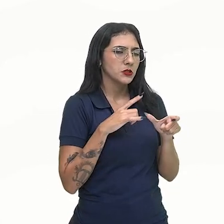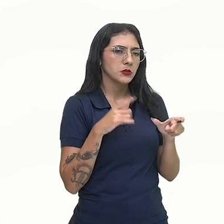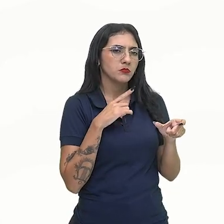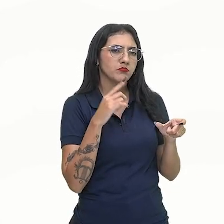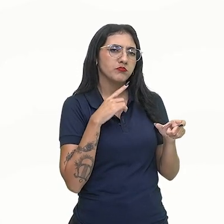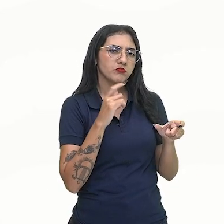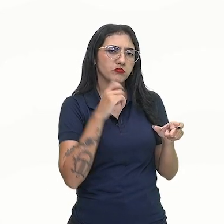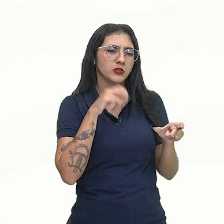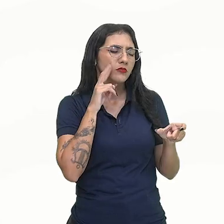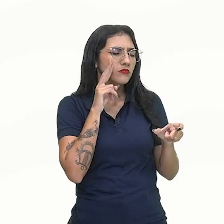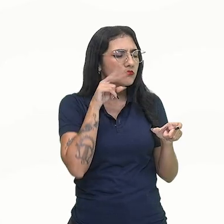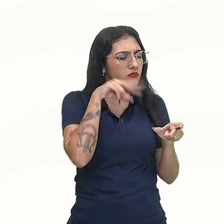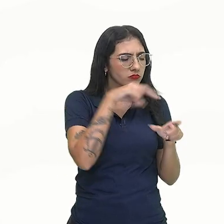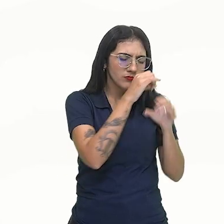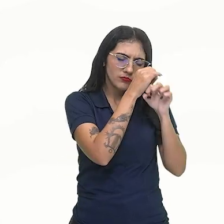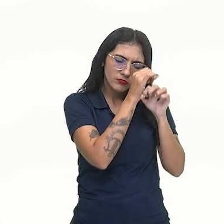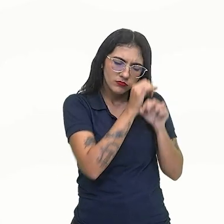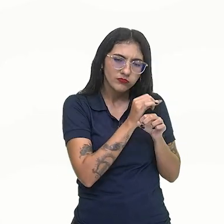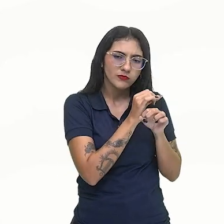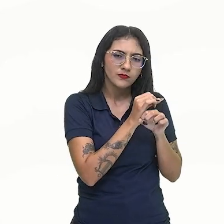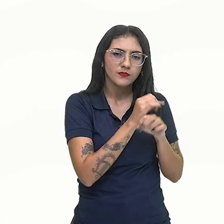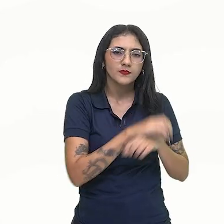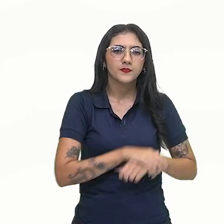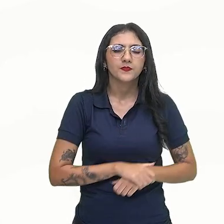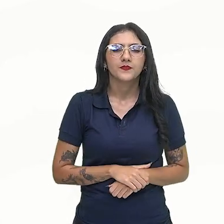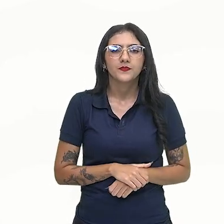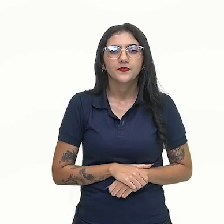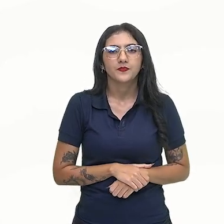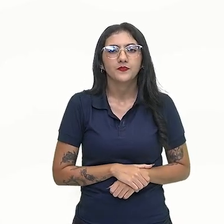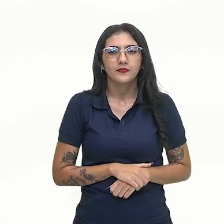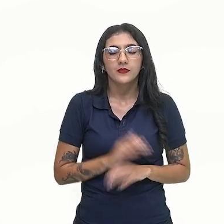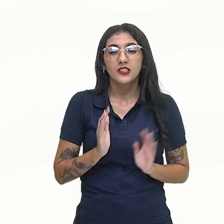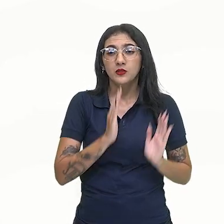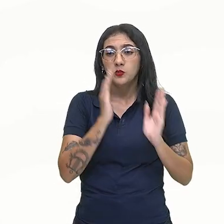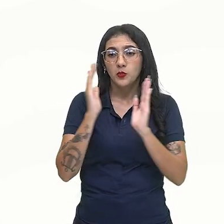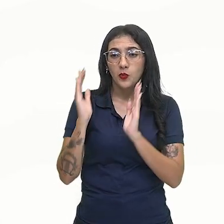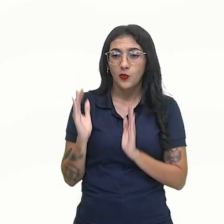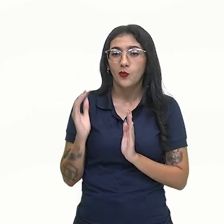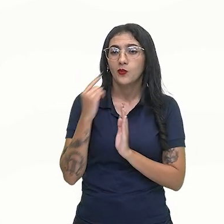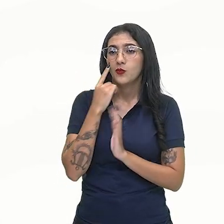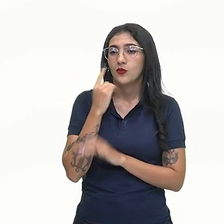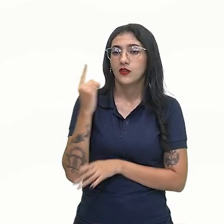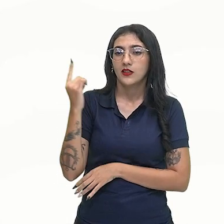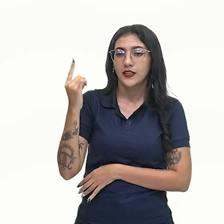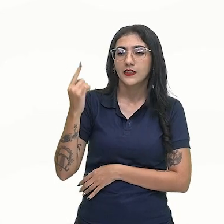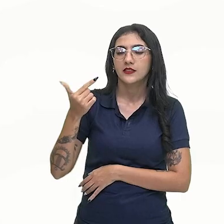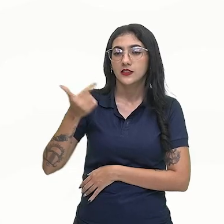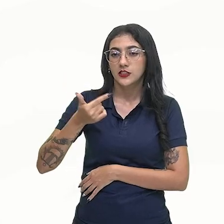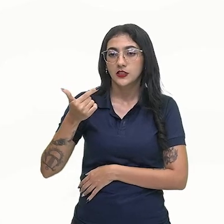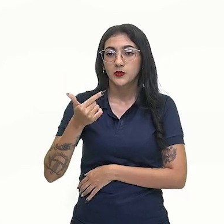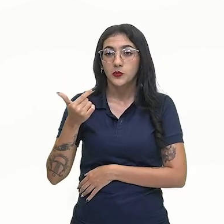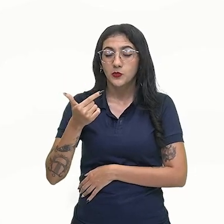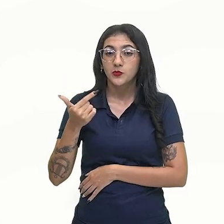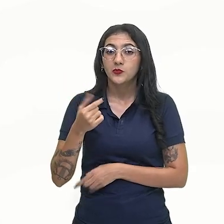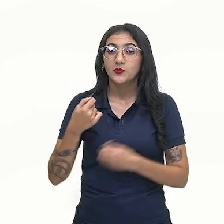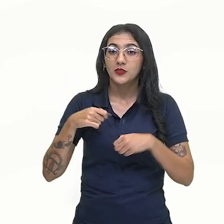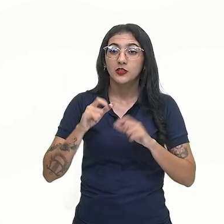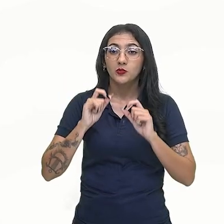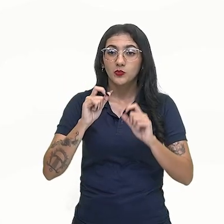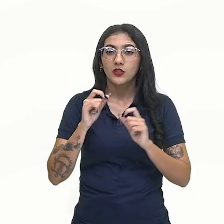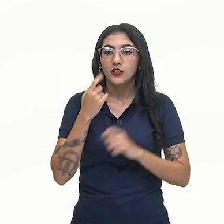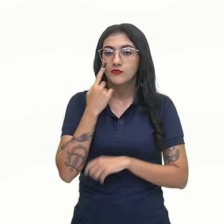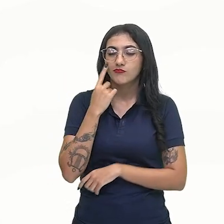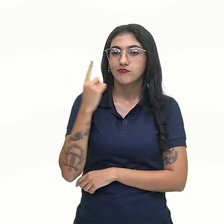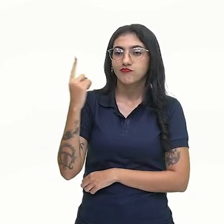o que ela tem, né, de informação para nos fornecer, digamos assim. Já o microscópio eletrônico, vocês têm que gravar que ele utiliza